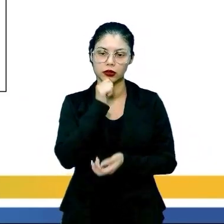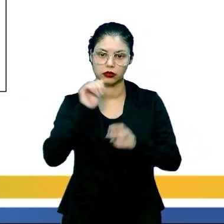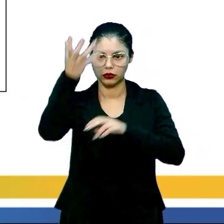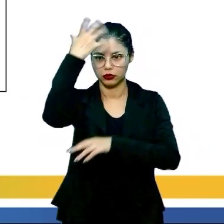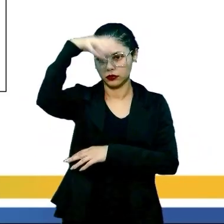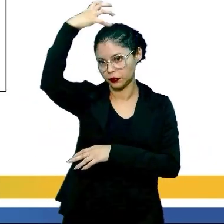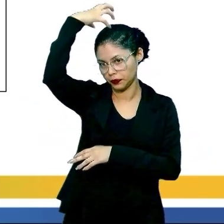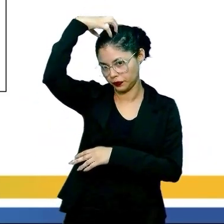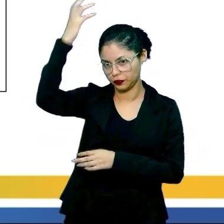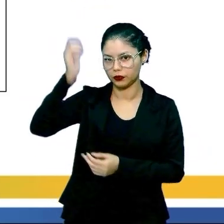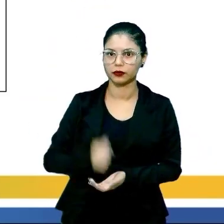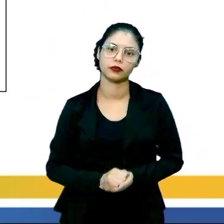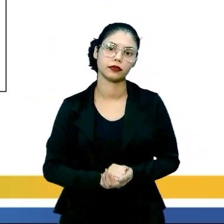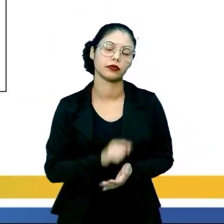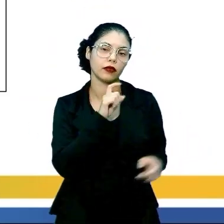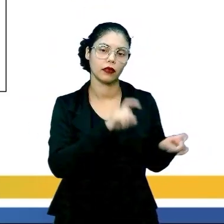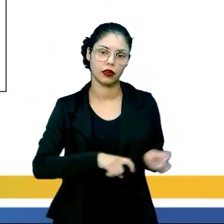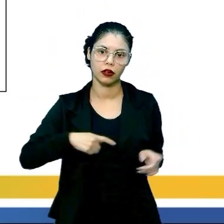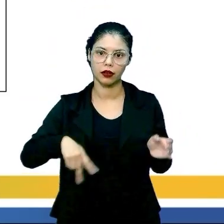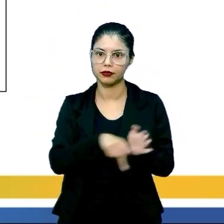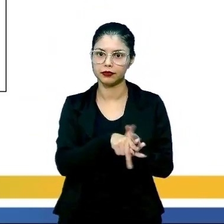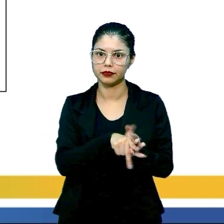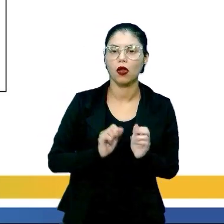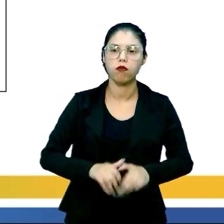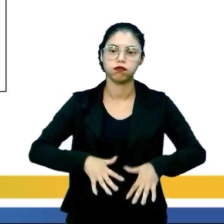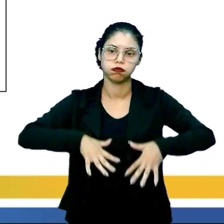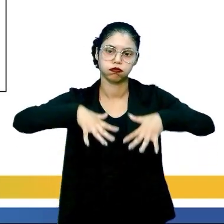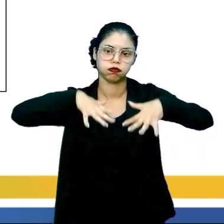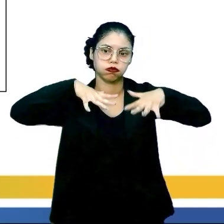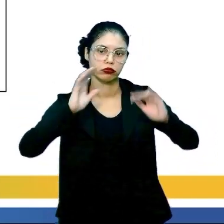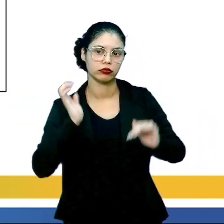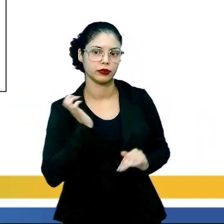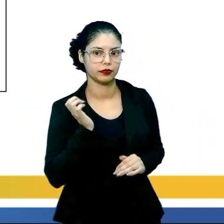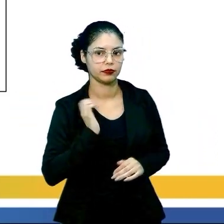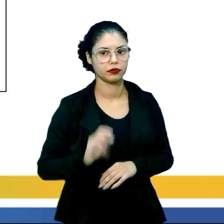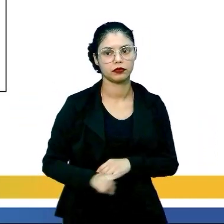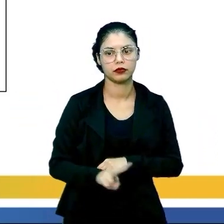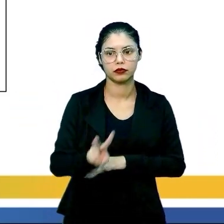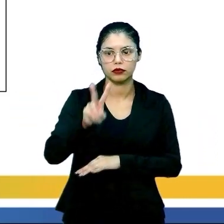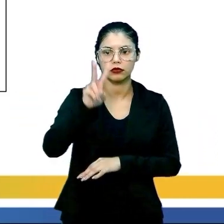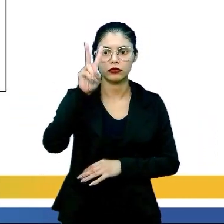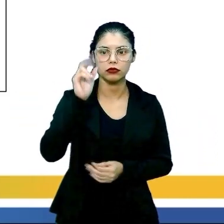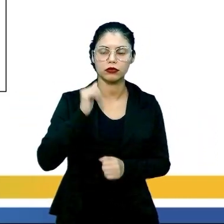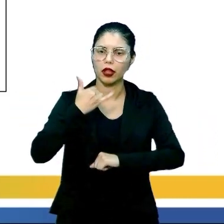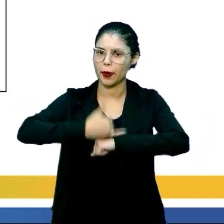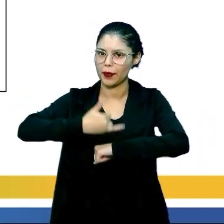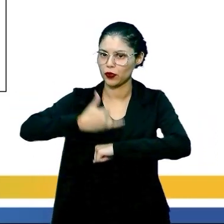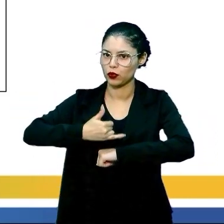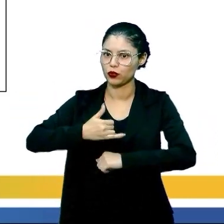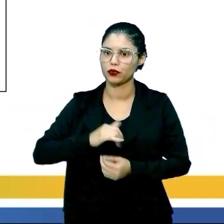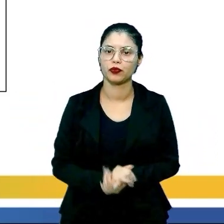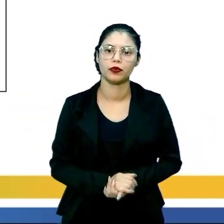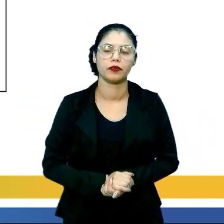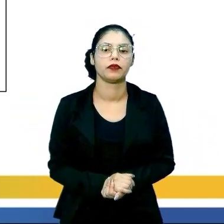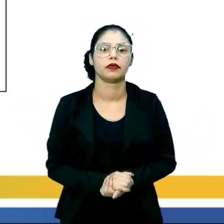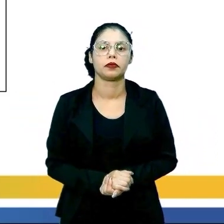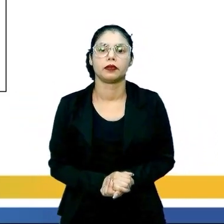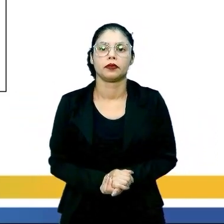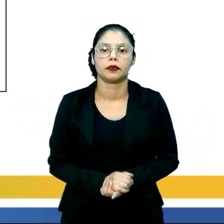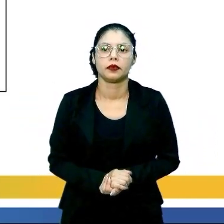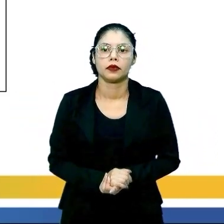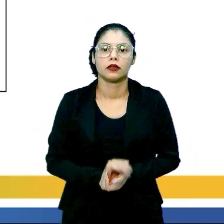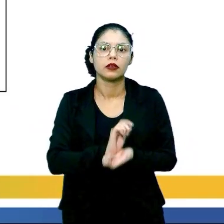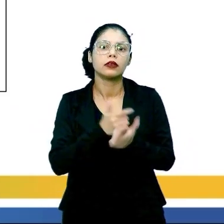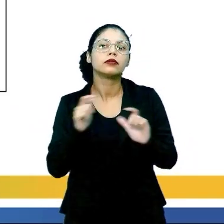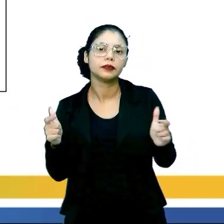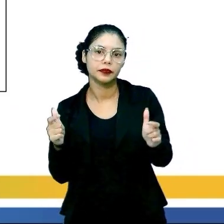vão buscar riqueza nas colônias e acumulam esse valor, né, em metais. Nós vamos ter